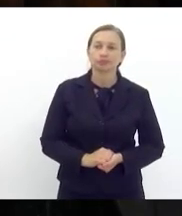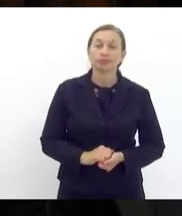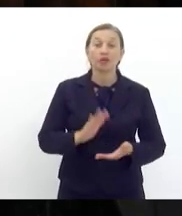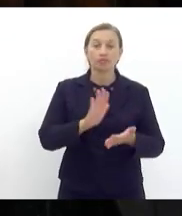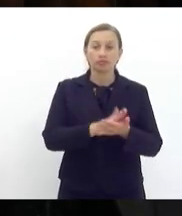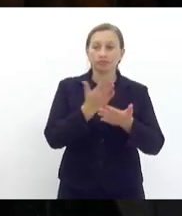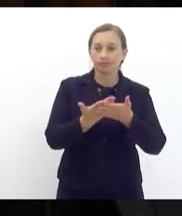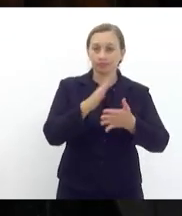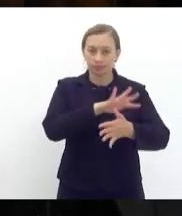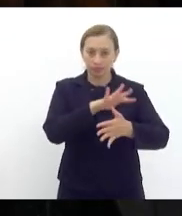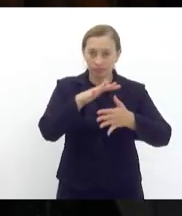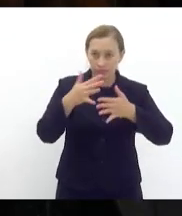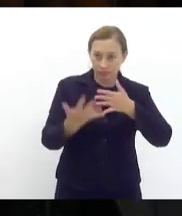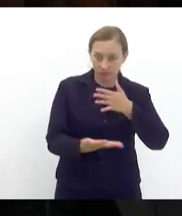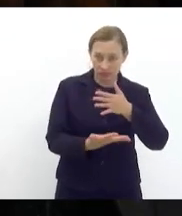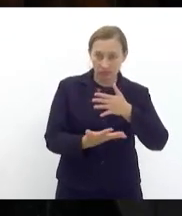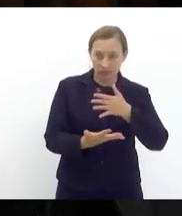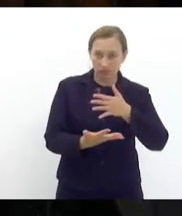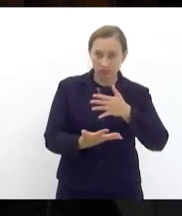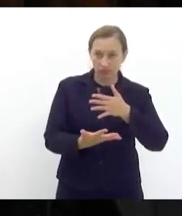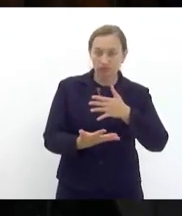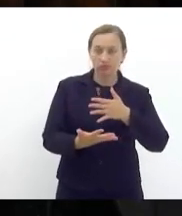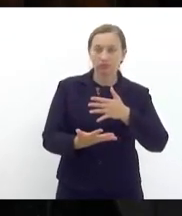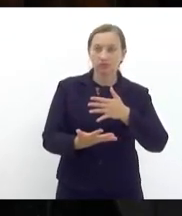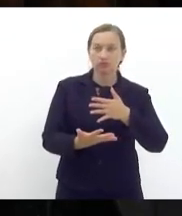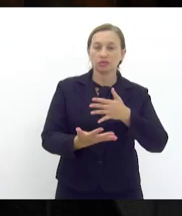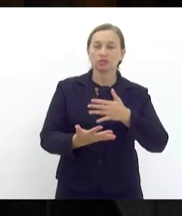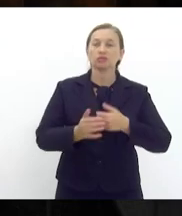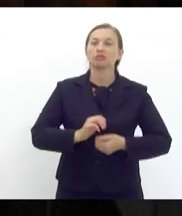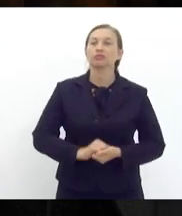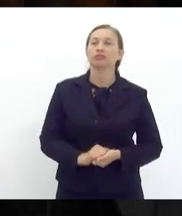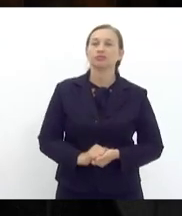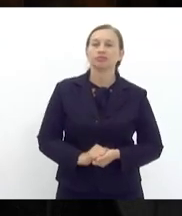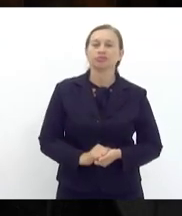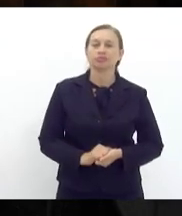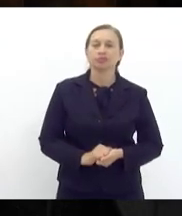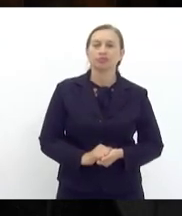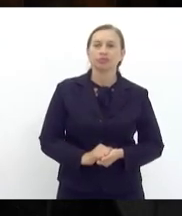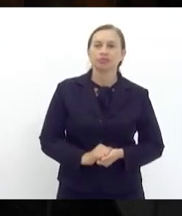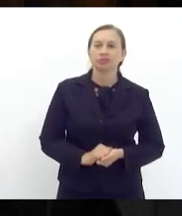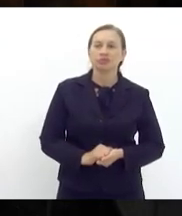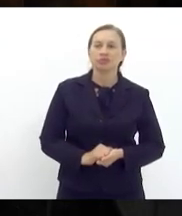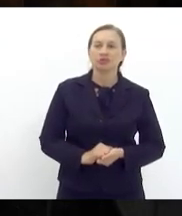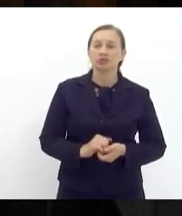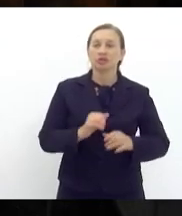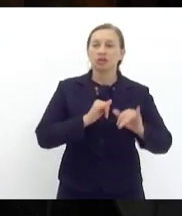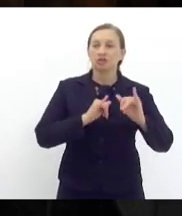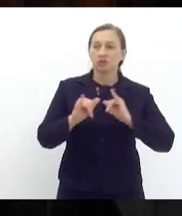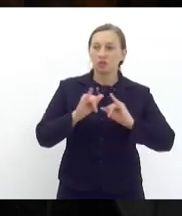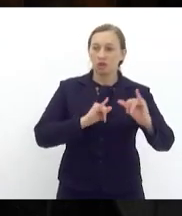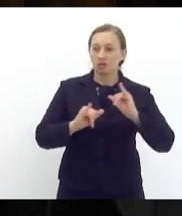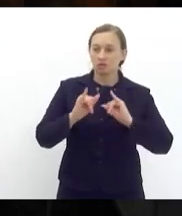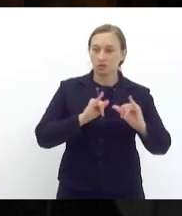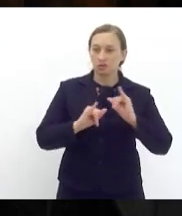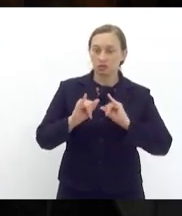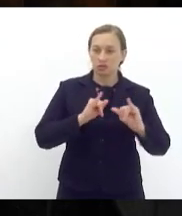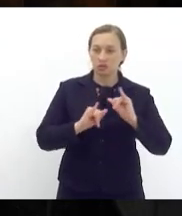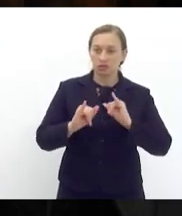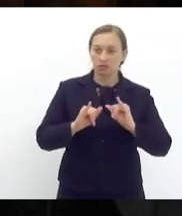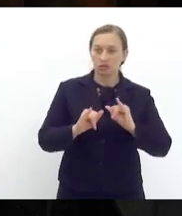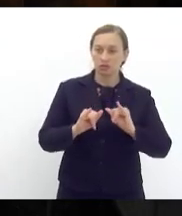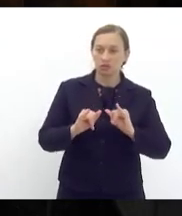intérprete da língua de Libras que leva a nossa voz aos